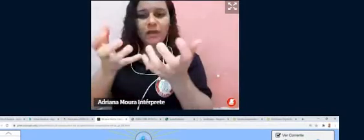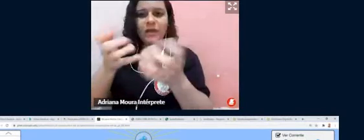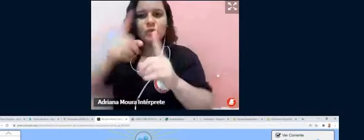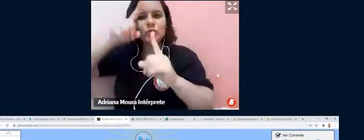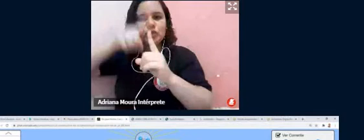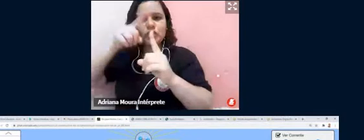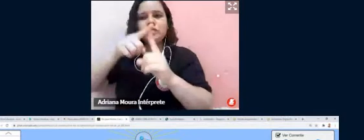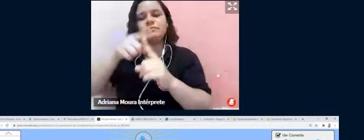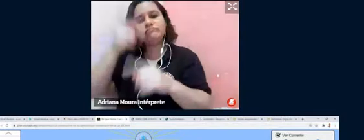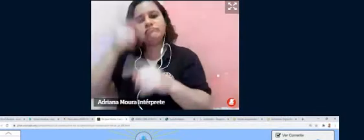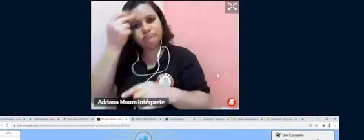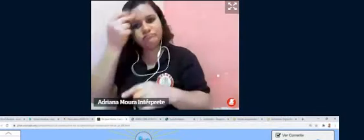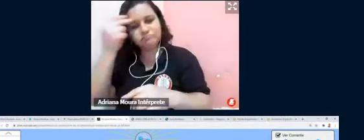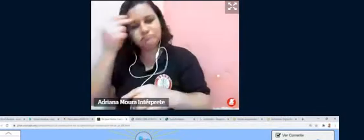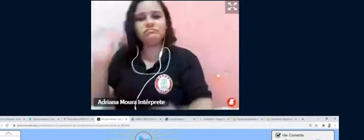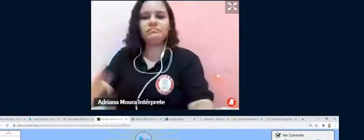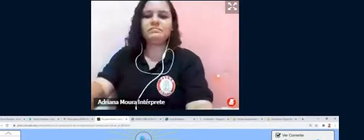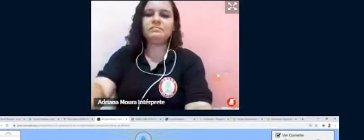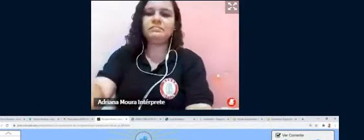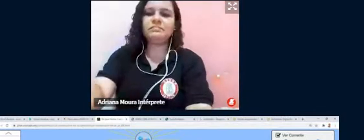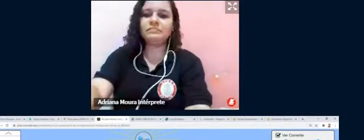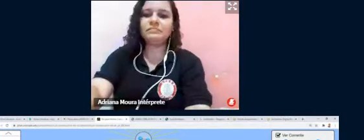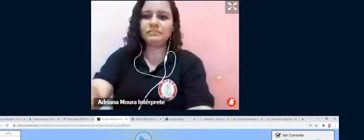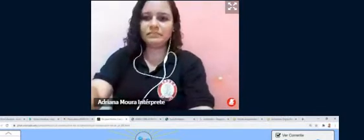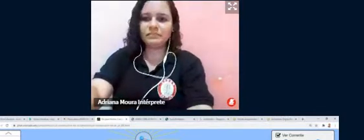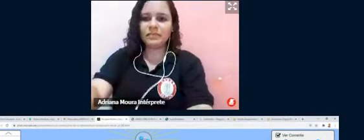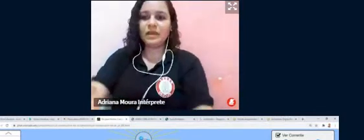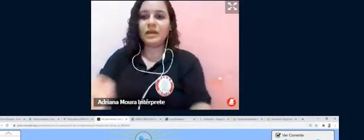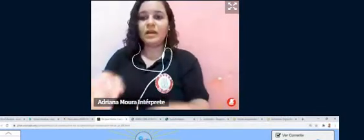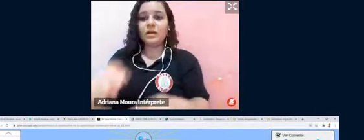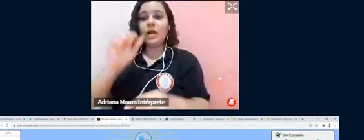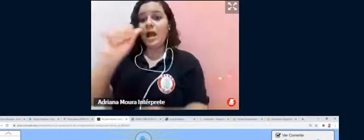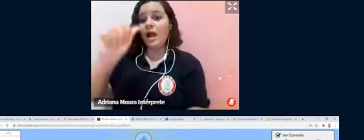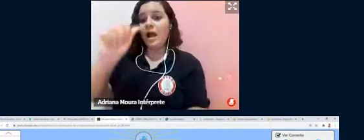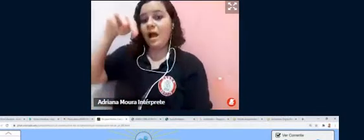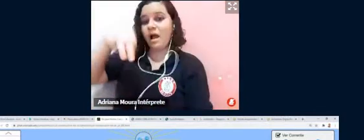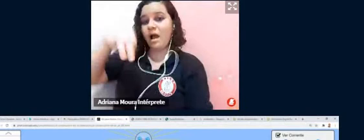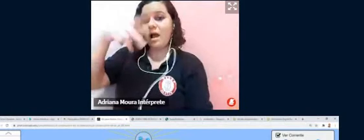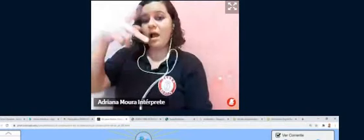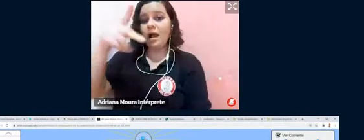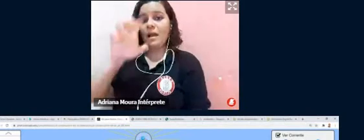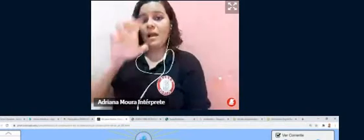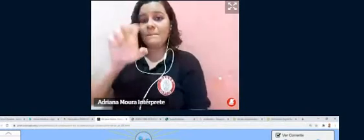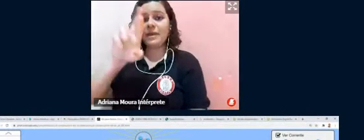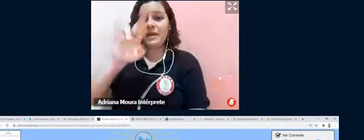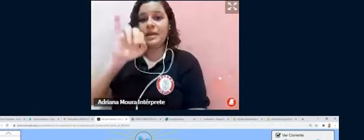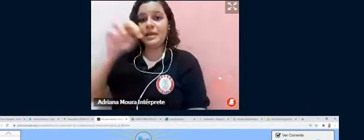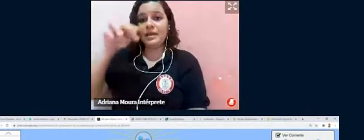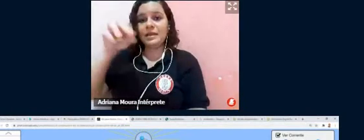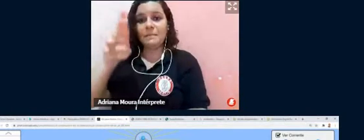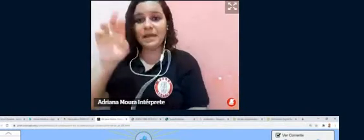um amperímetro. A gente diz assim, olha, um amperímetro nunca deve ser ligado em paralelo com o